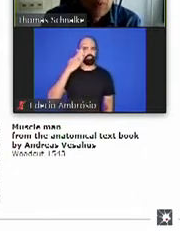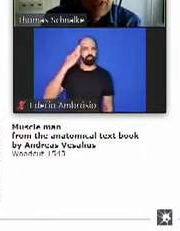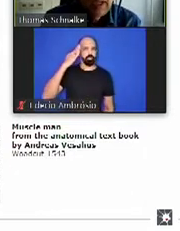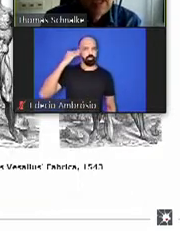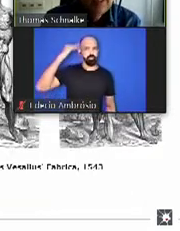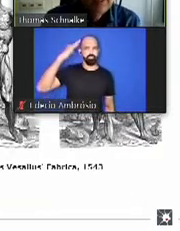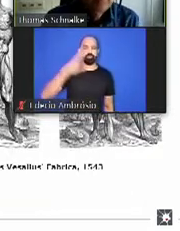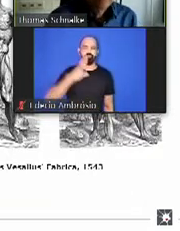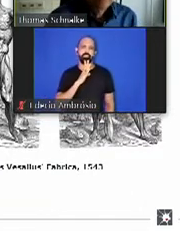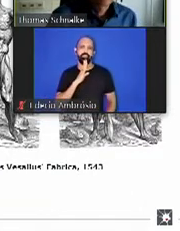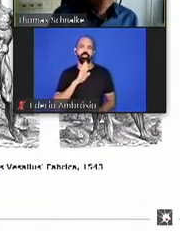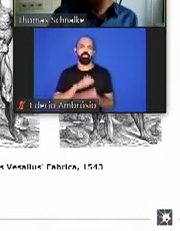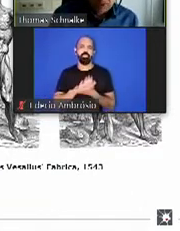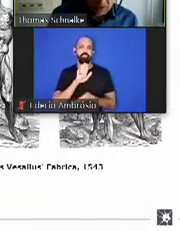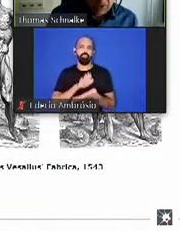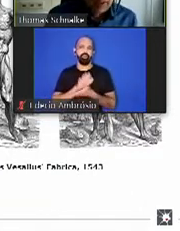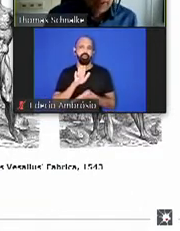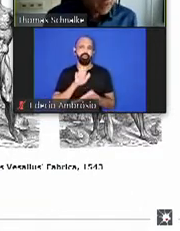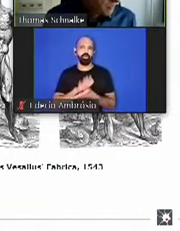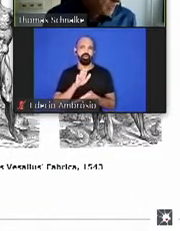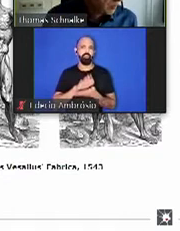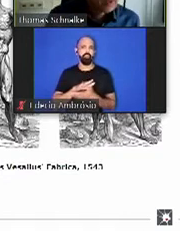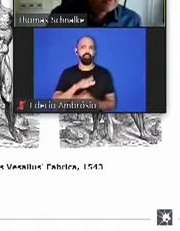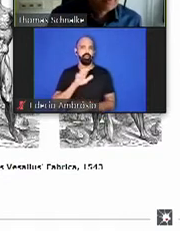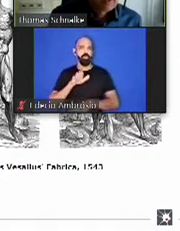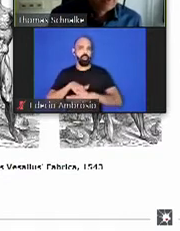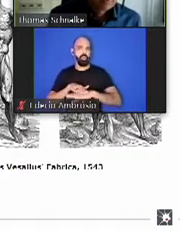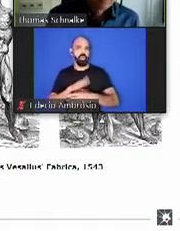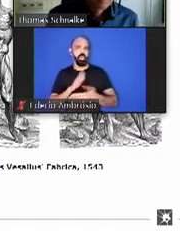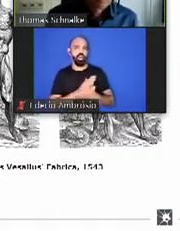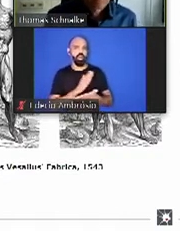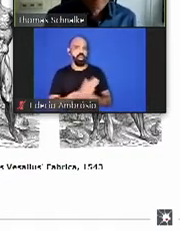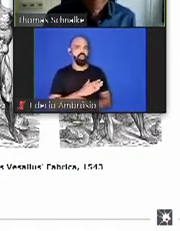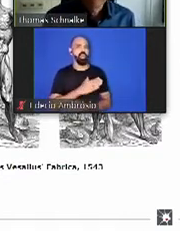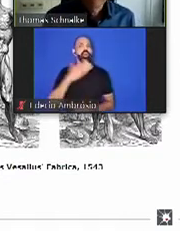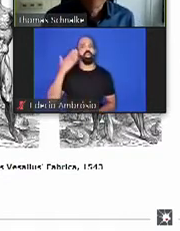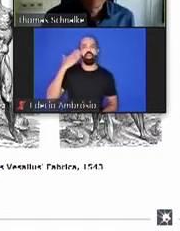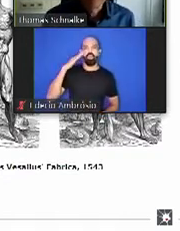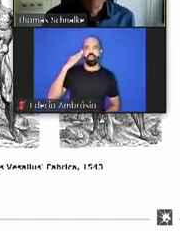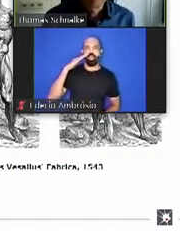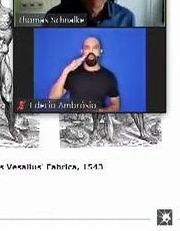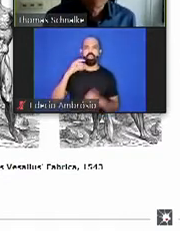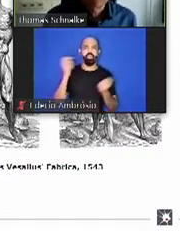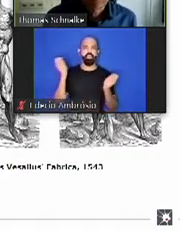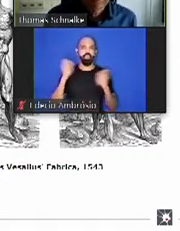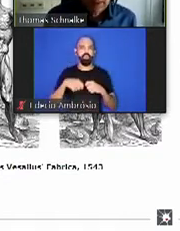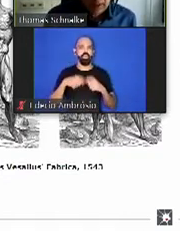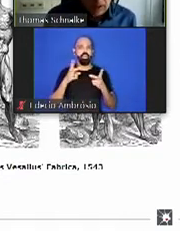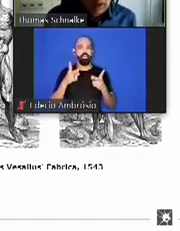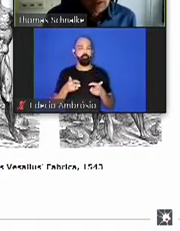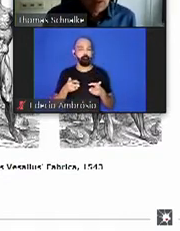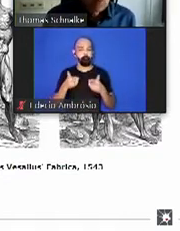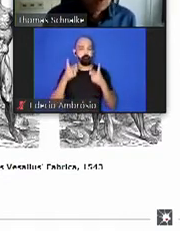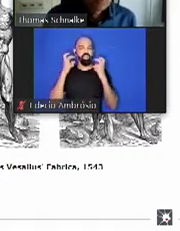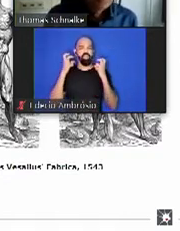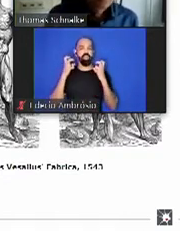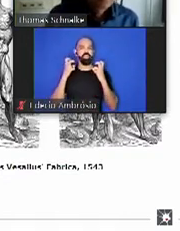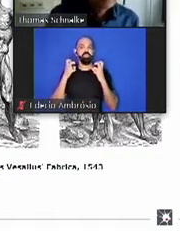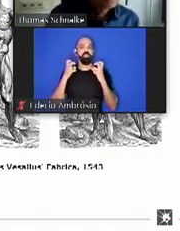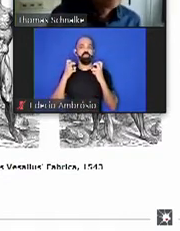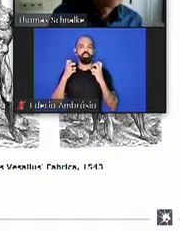foram publicadas em seu próprio livro, nós podemos, então, olhar mais de perto